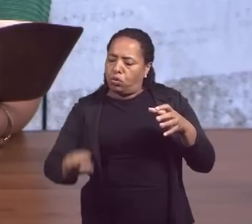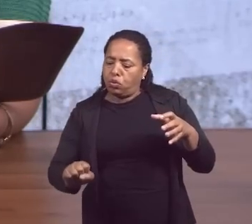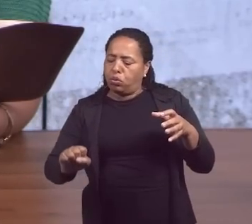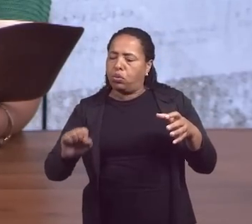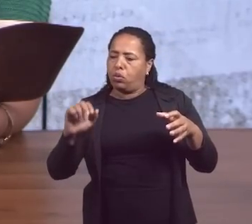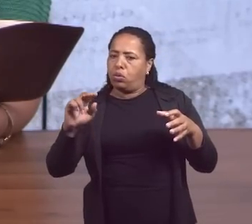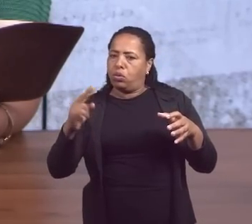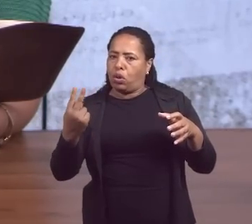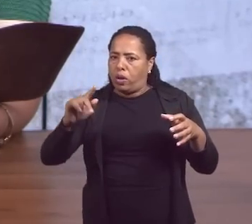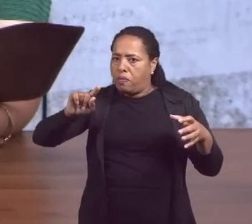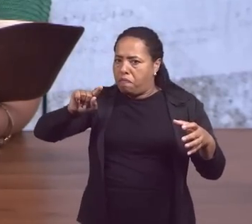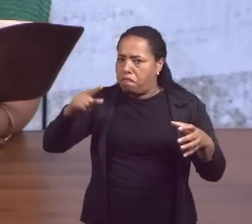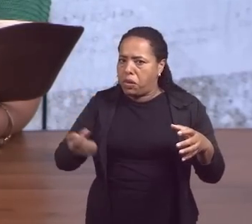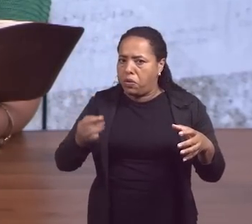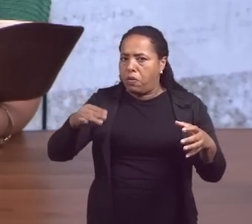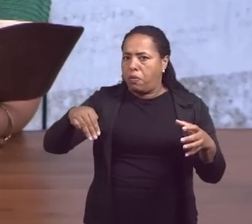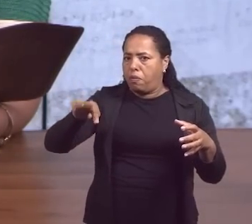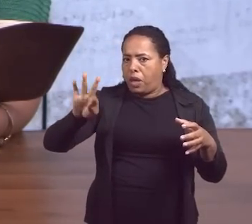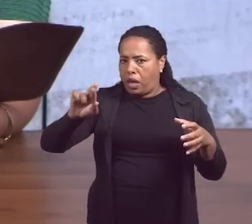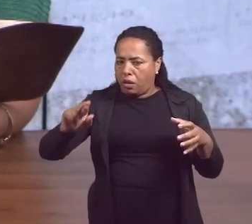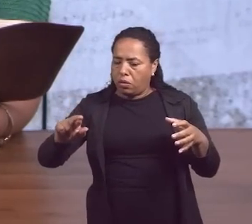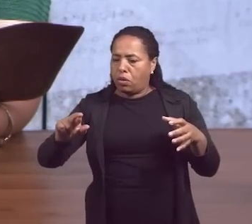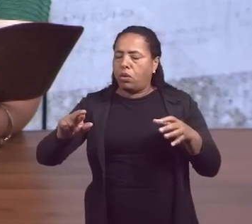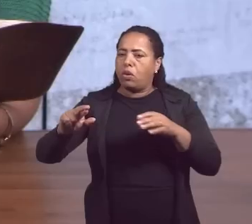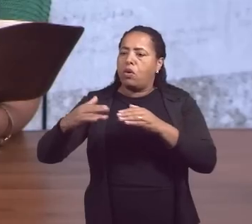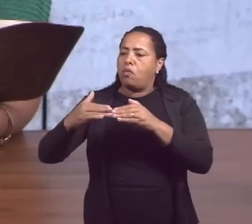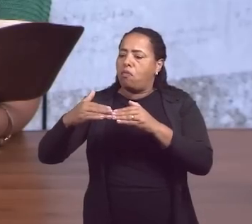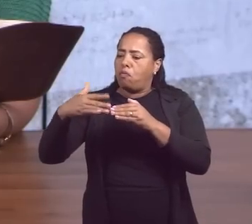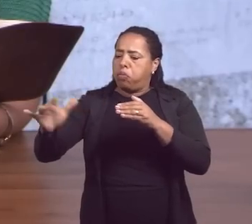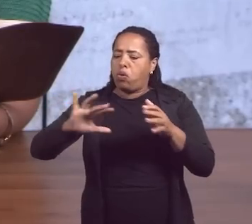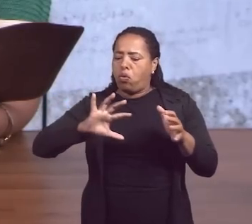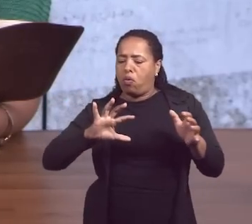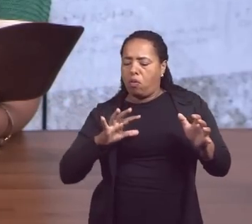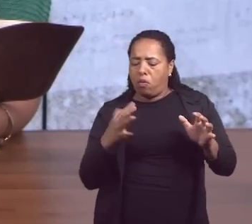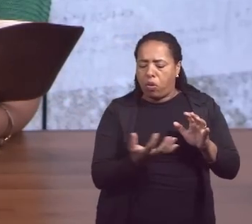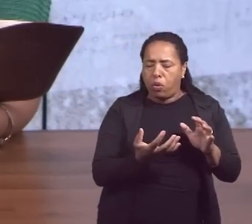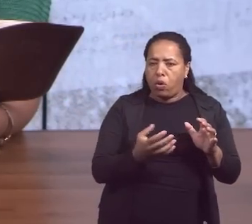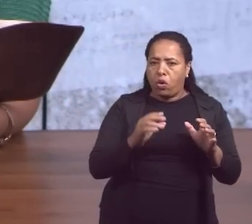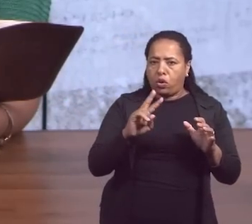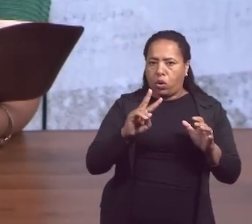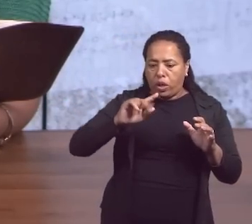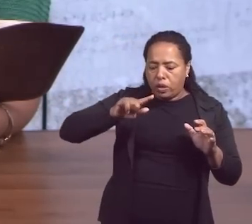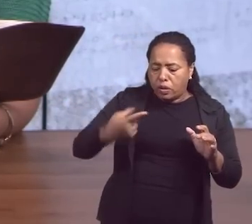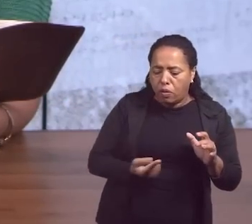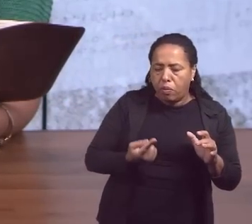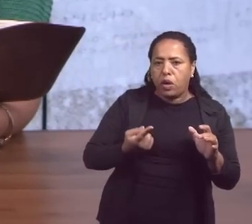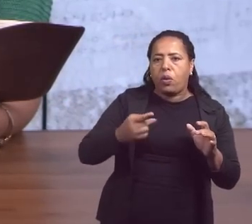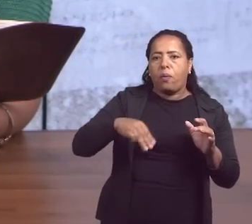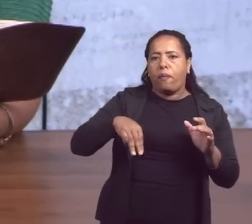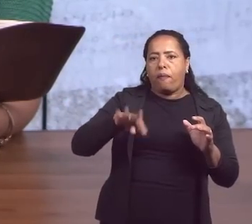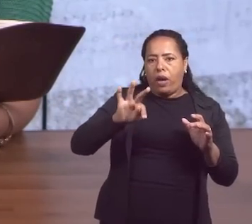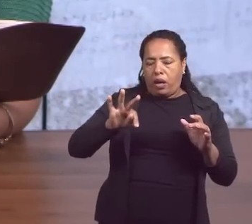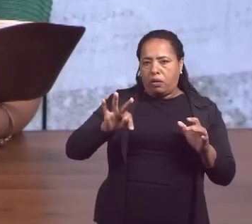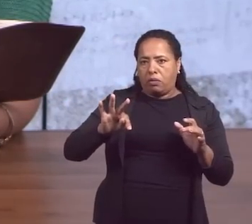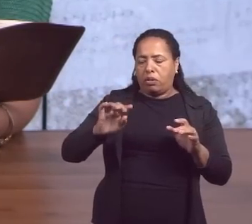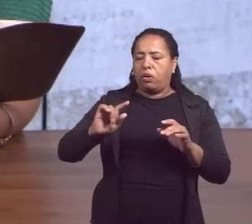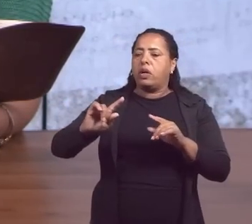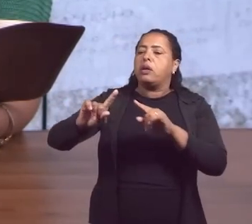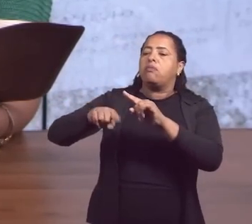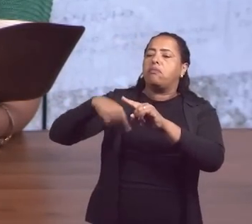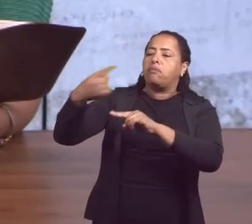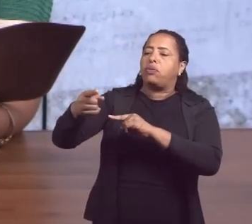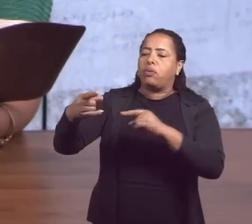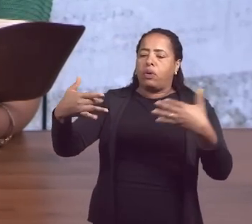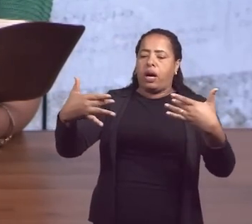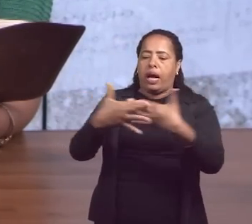côvados, e da banda do ocidente 2000 côvados, e da banda do norte 2000 côvados, e a cidade